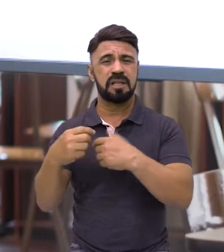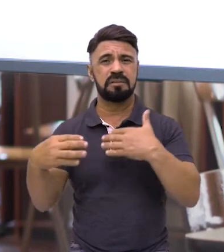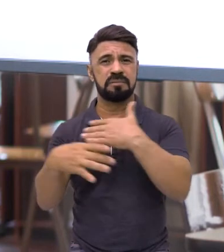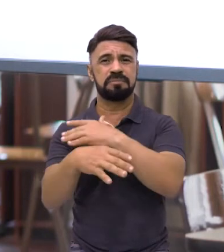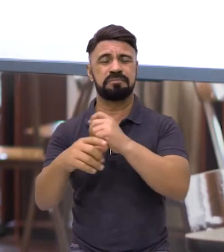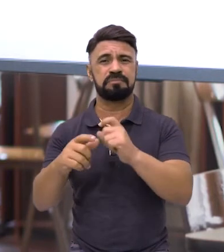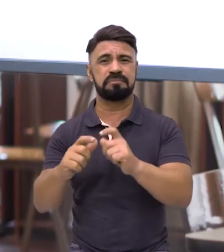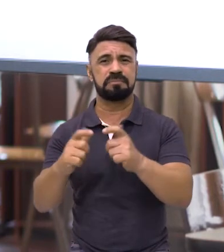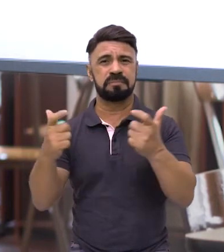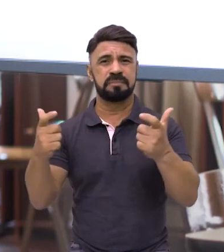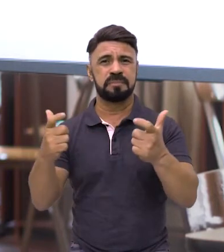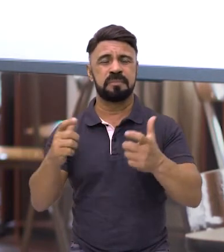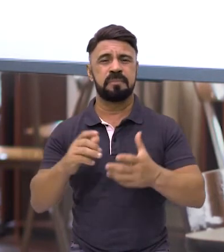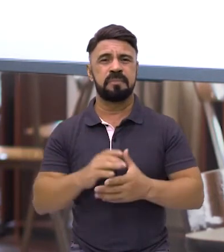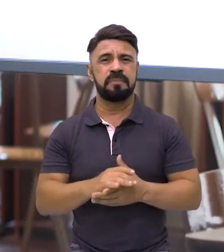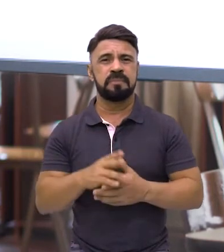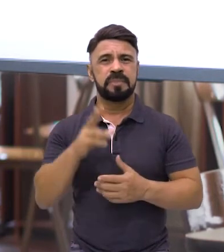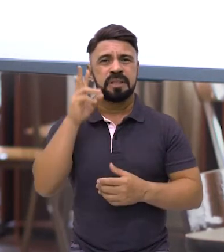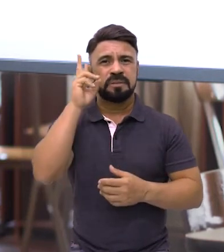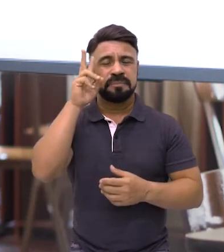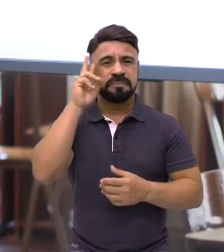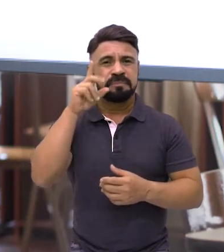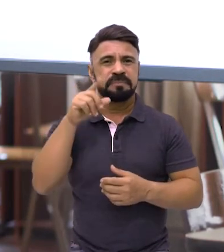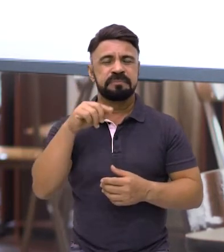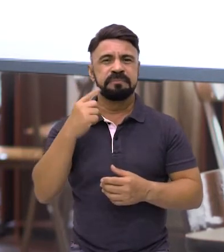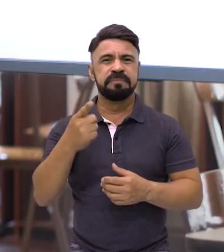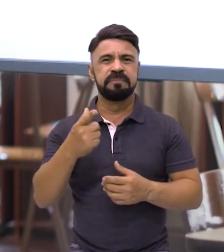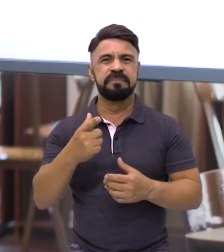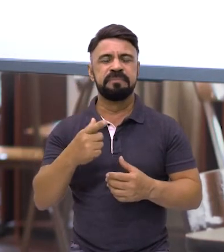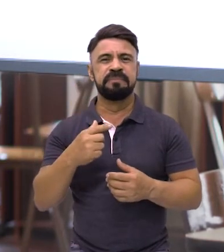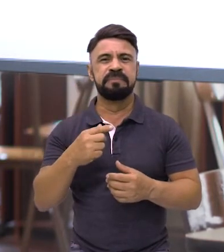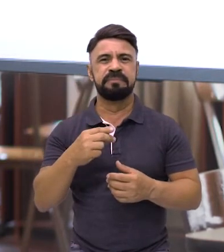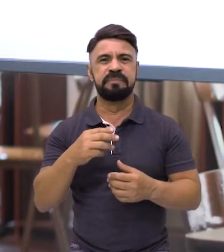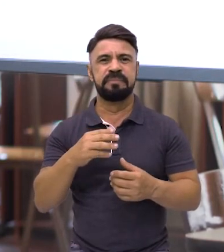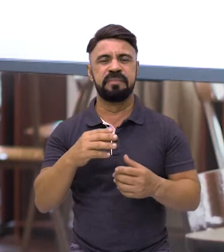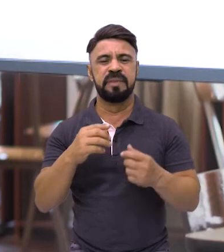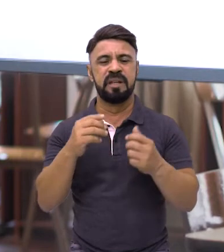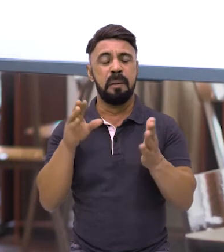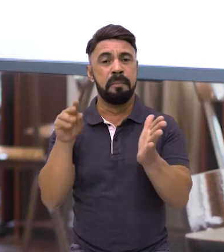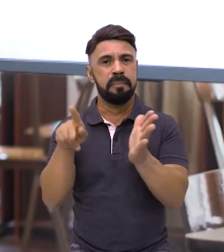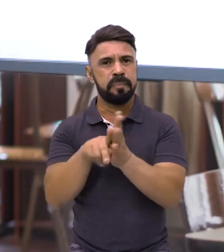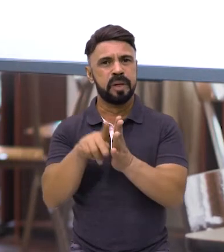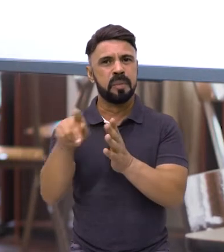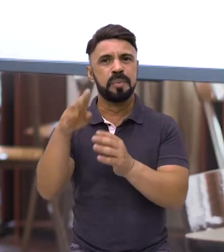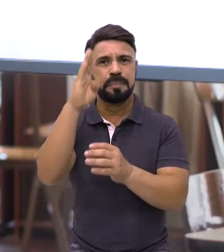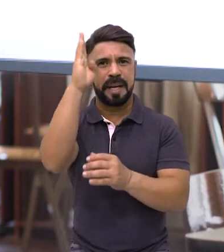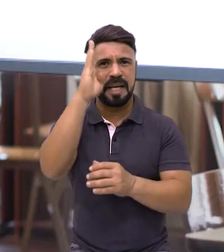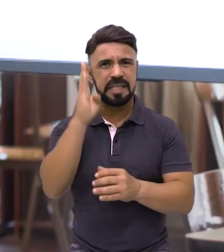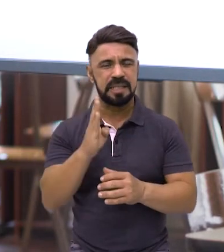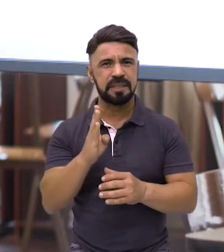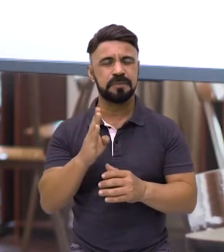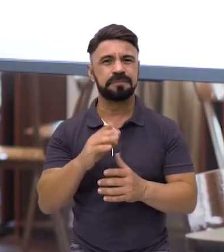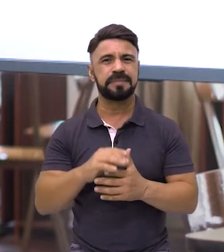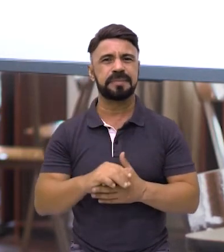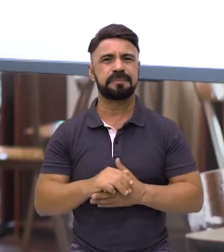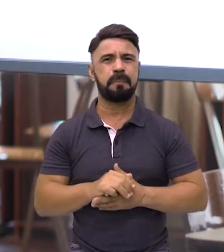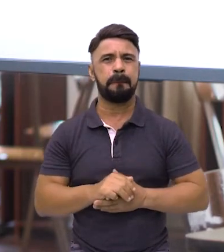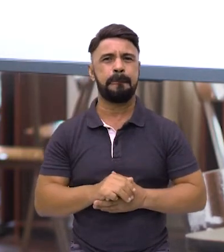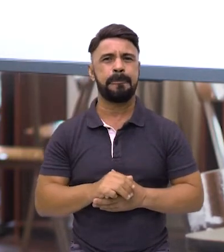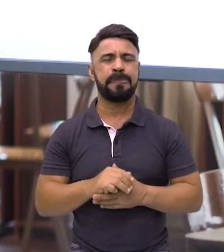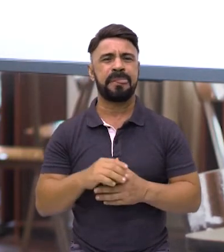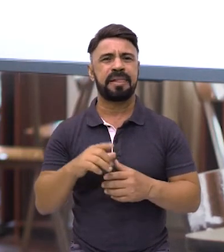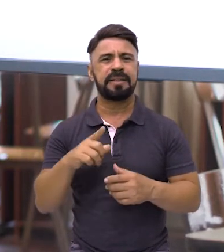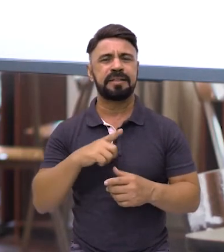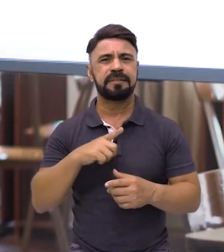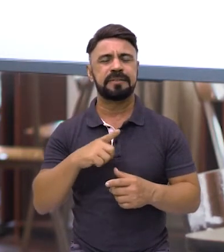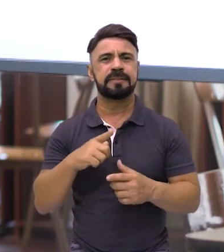cidades na América Latina. Lembre-se que nós não estamos falando aqui exclusivamente do Brasil. Estamos falando de uma